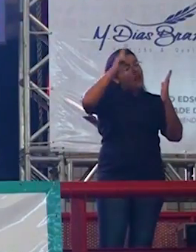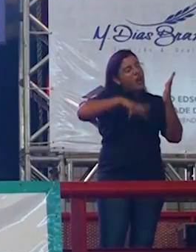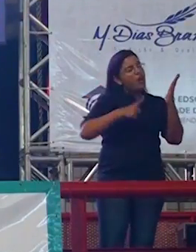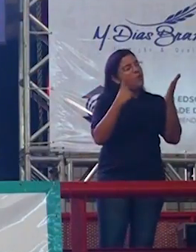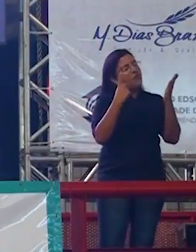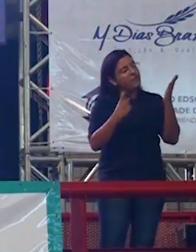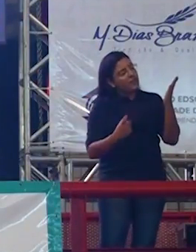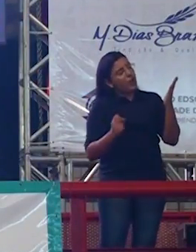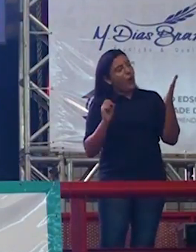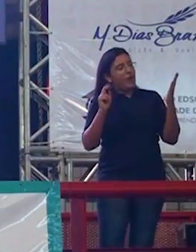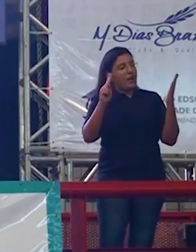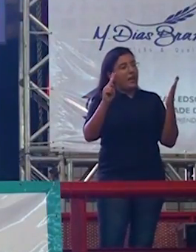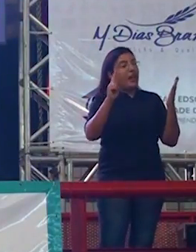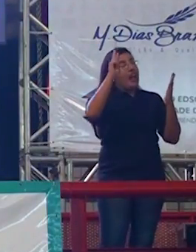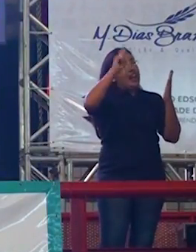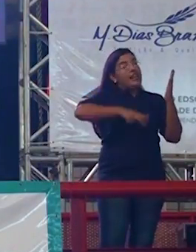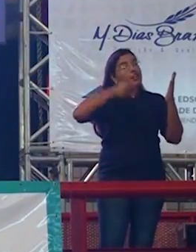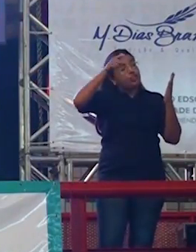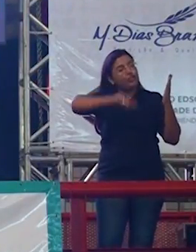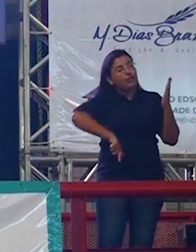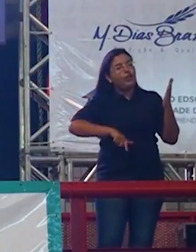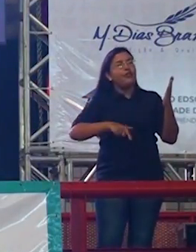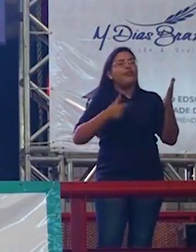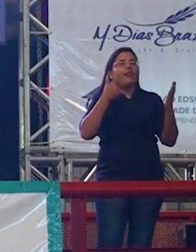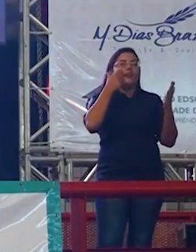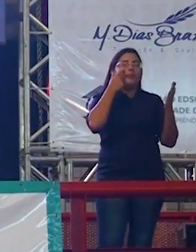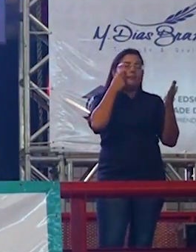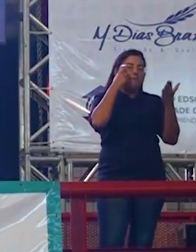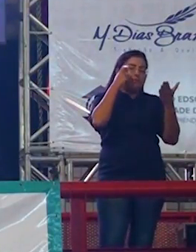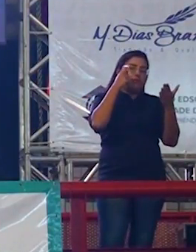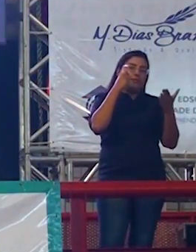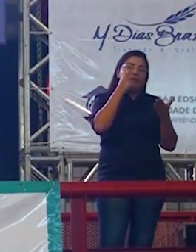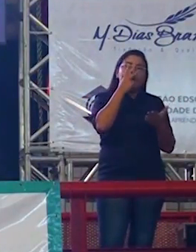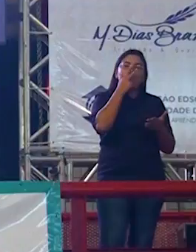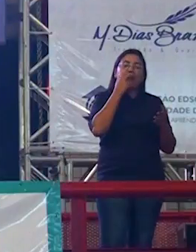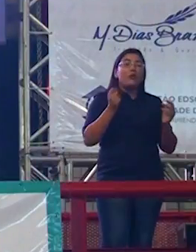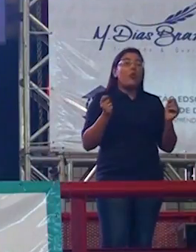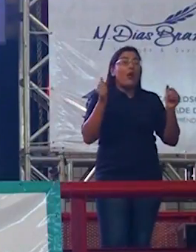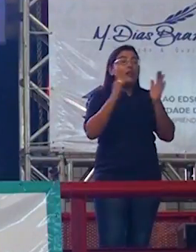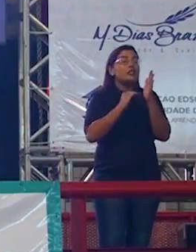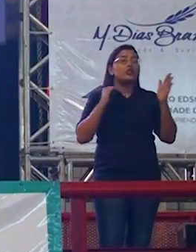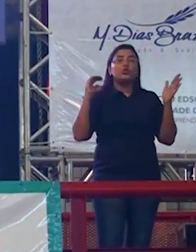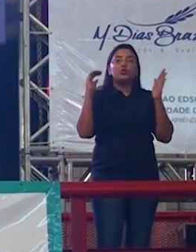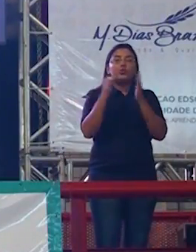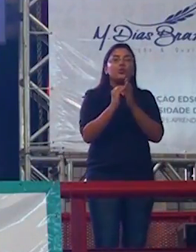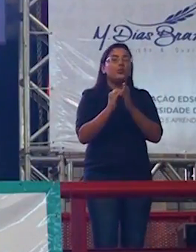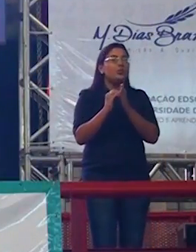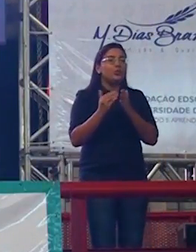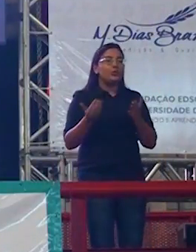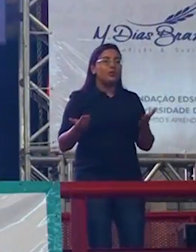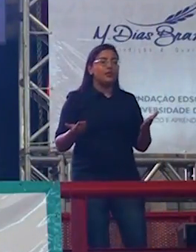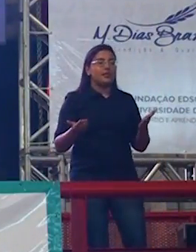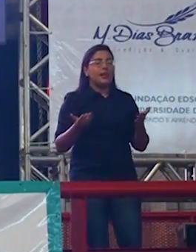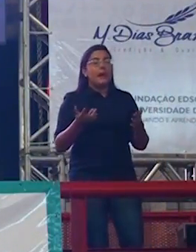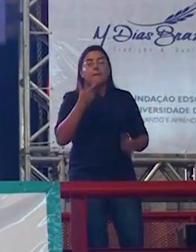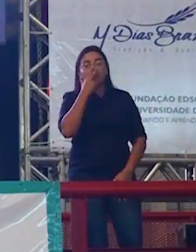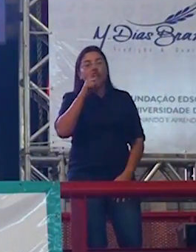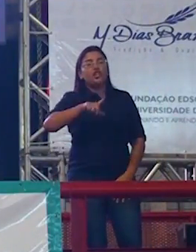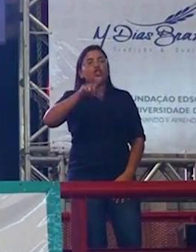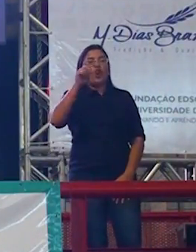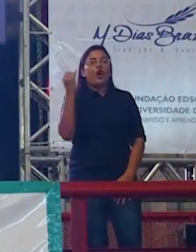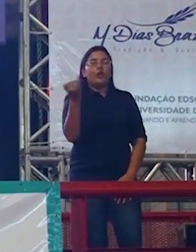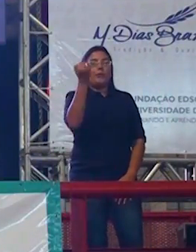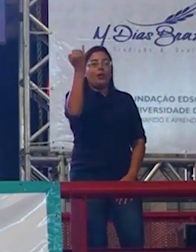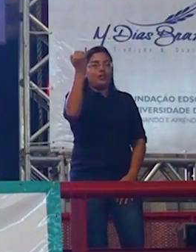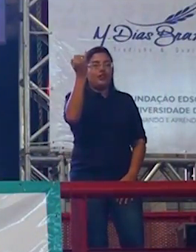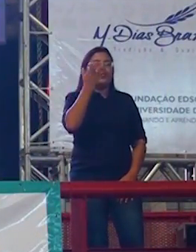leitura. Quem grifa na primeira leitura, grifa quase tudo, porque tudo você acha importante.